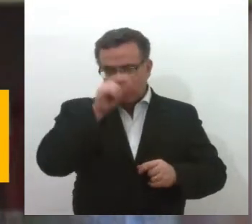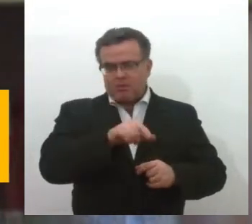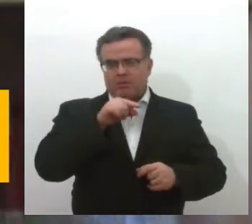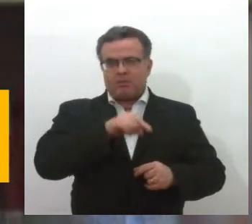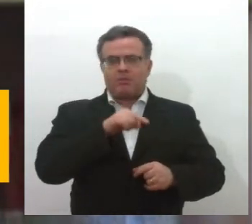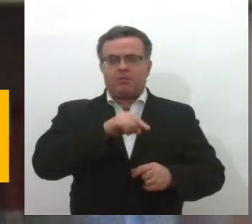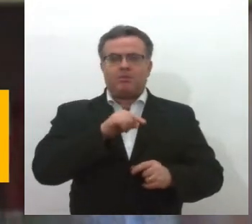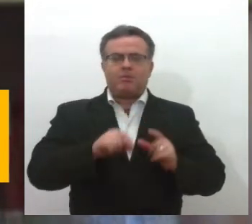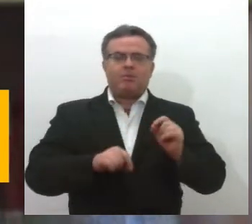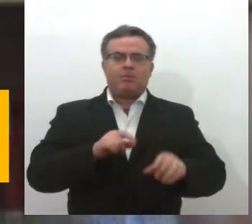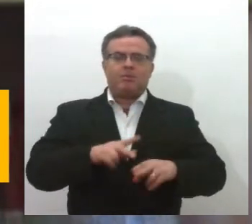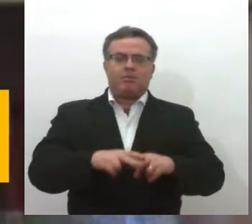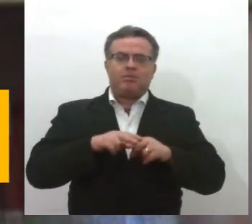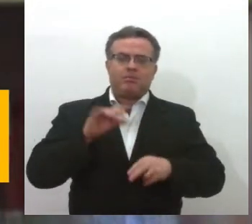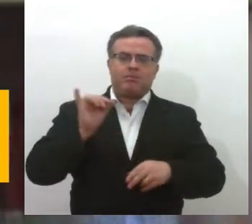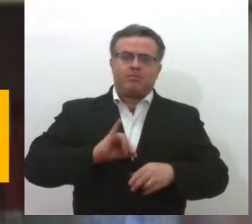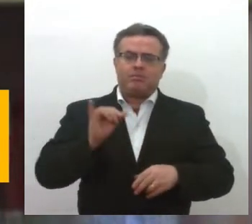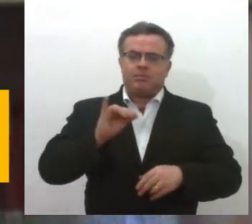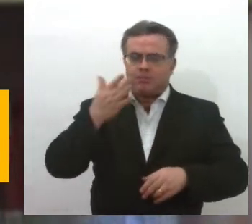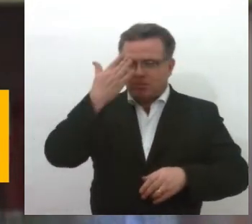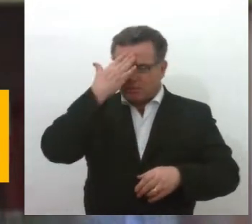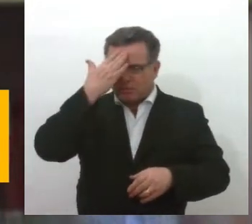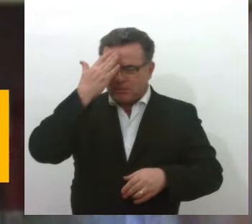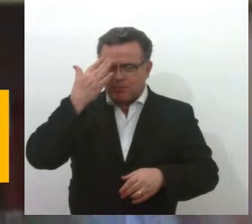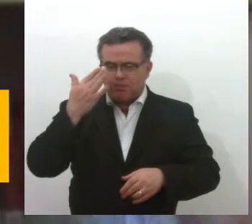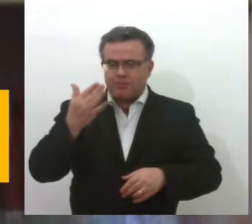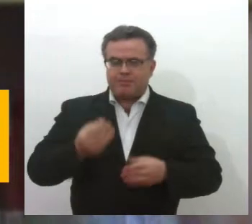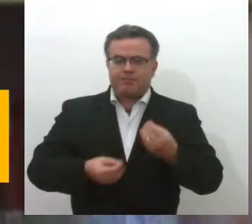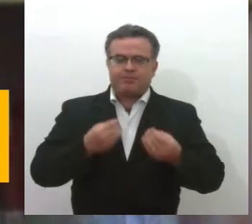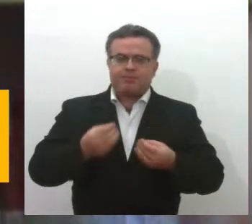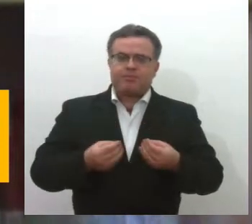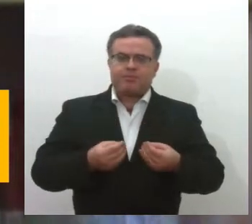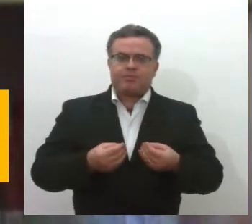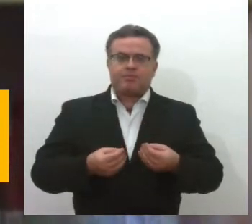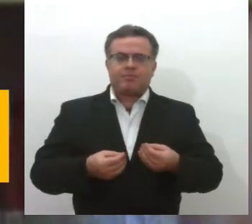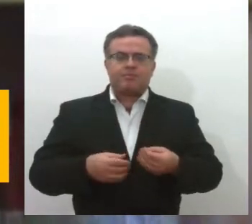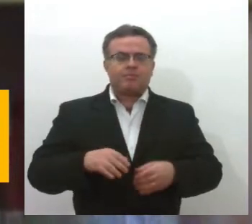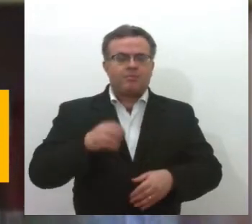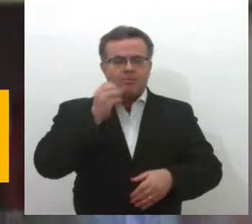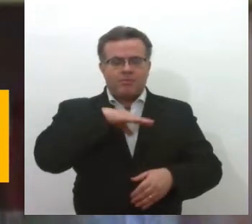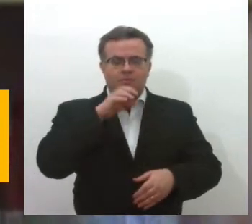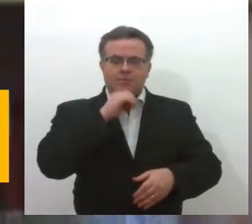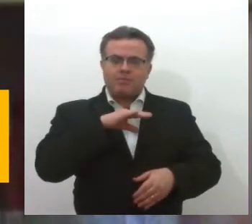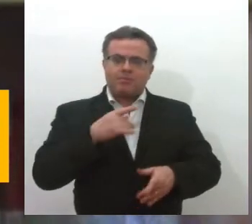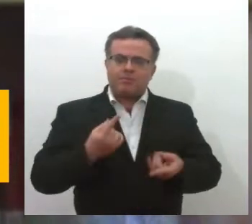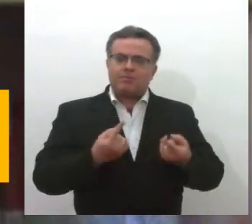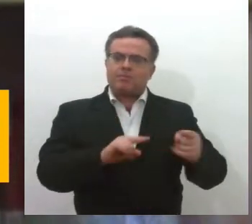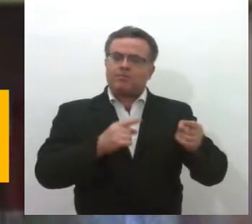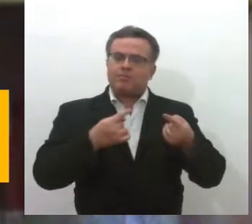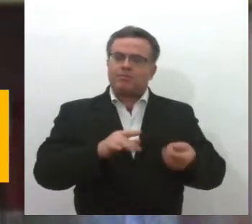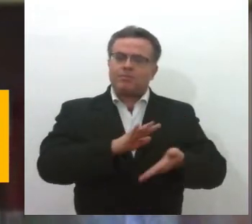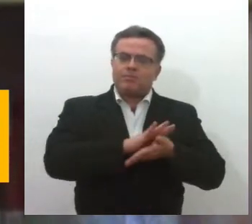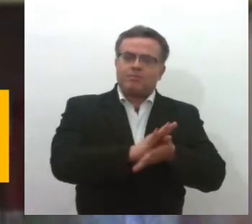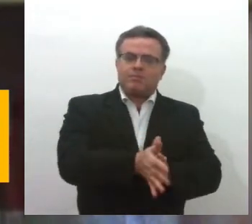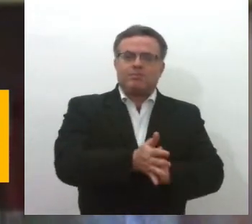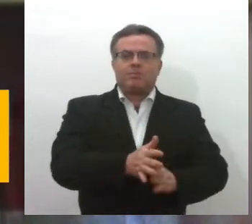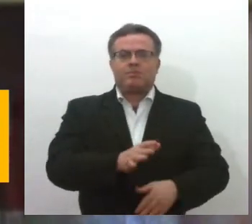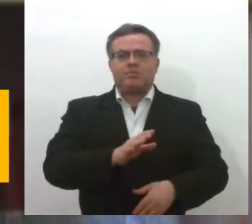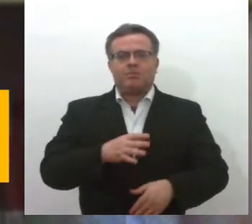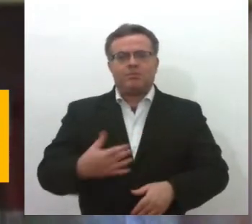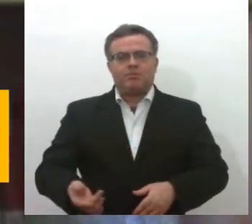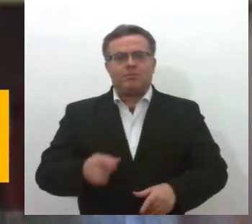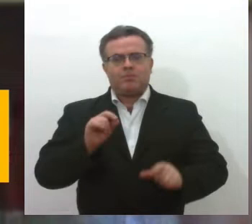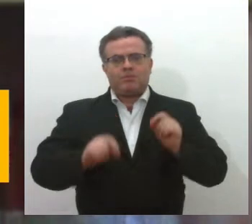muito importante entender que um ato contra um animal, um ato que venha trazer sofrimento, não necessariamente